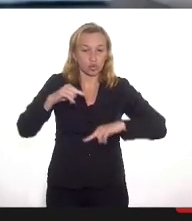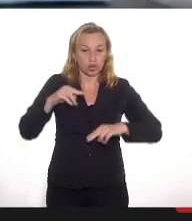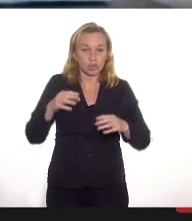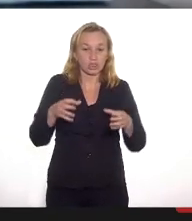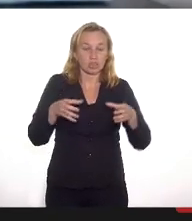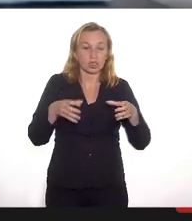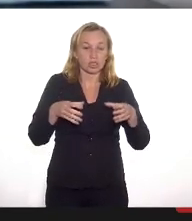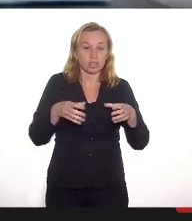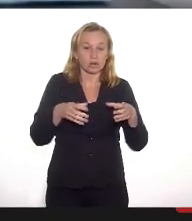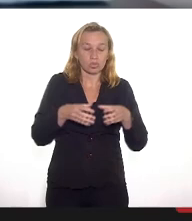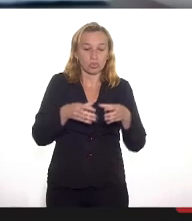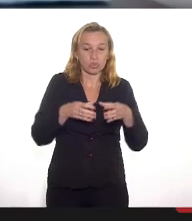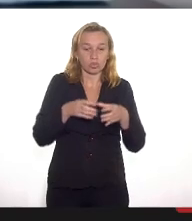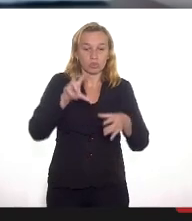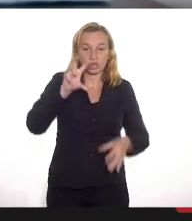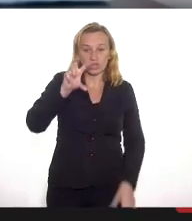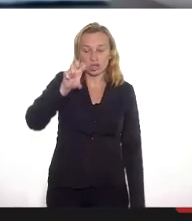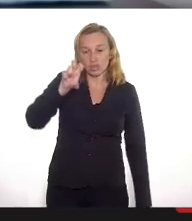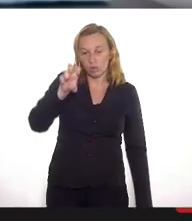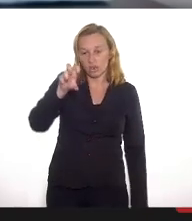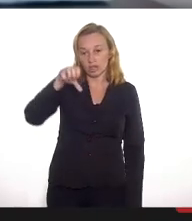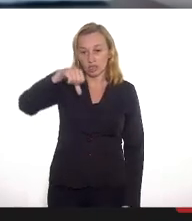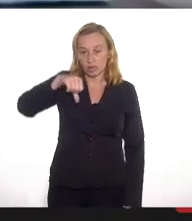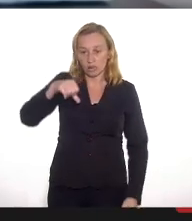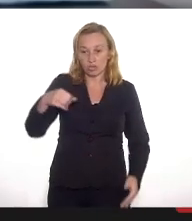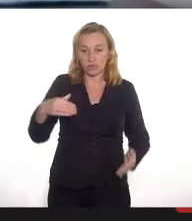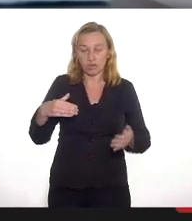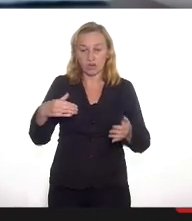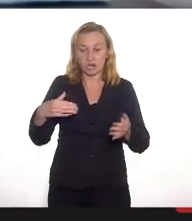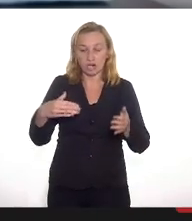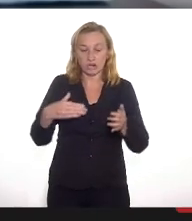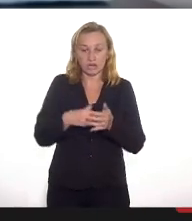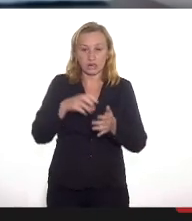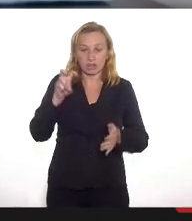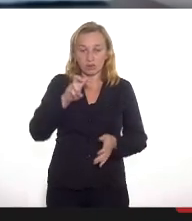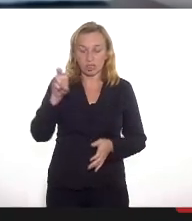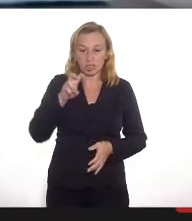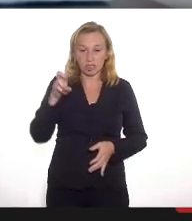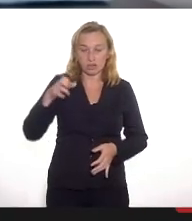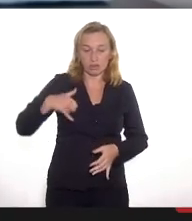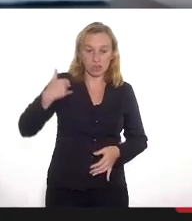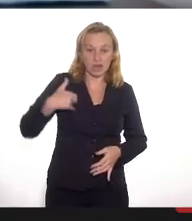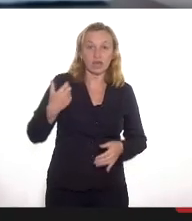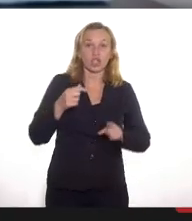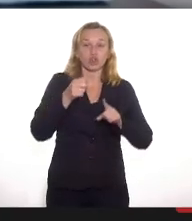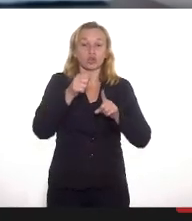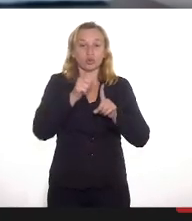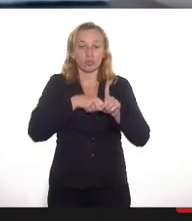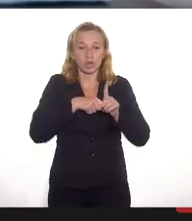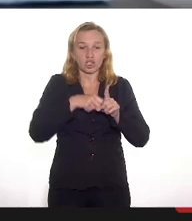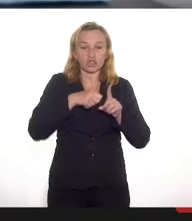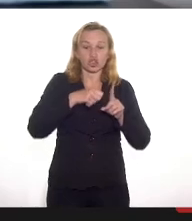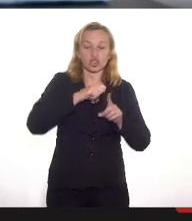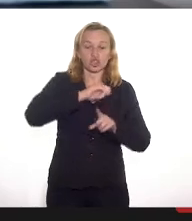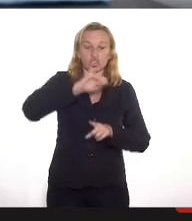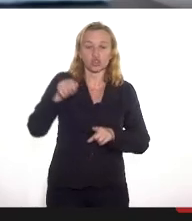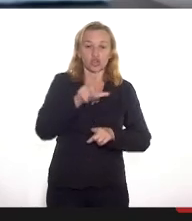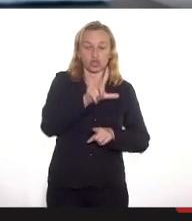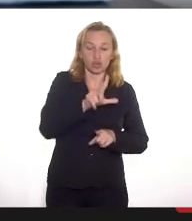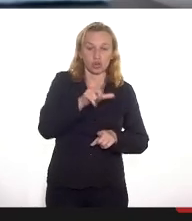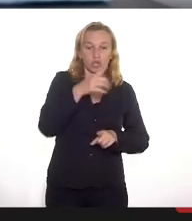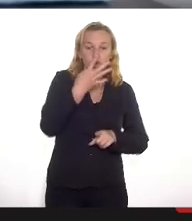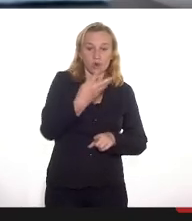159 a 55 anos E no mês de julho a gente eu vou sair à população de